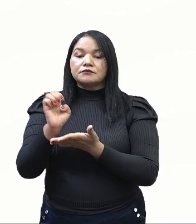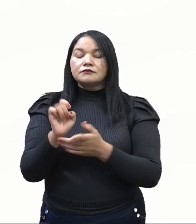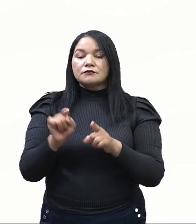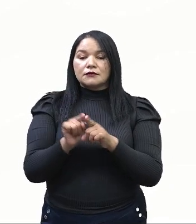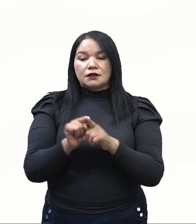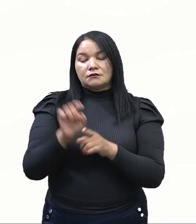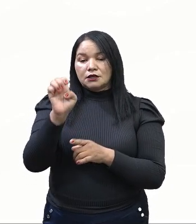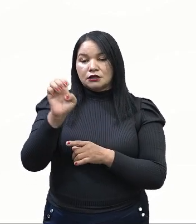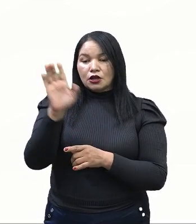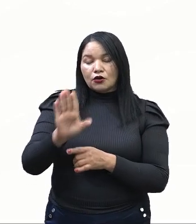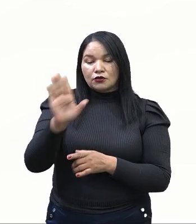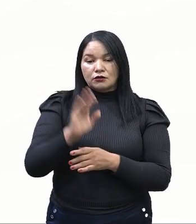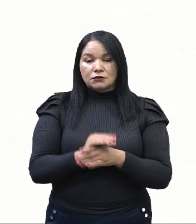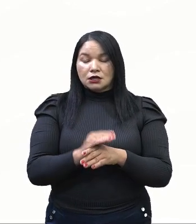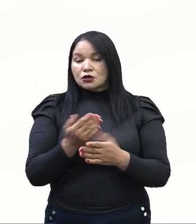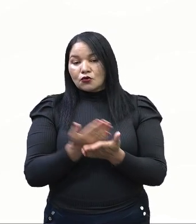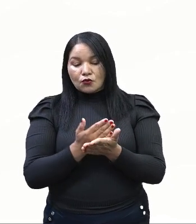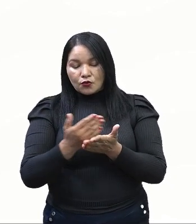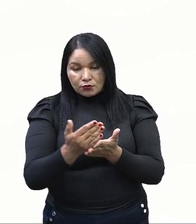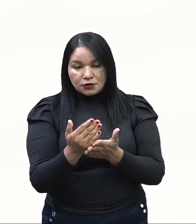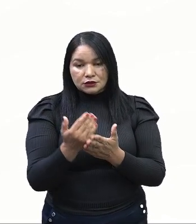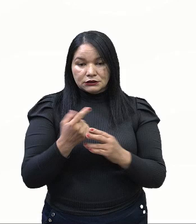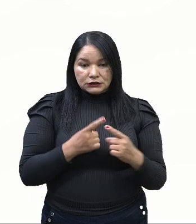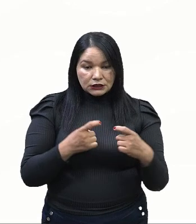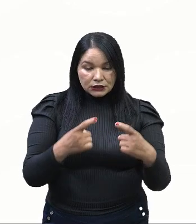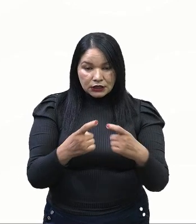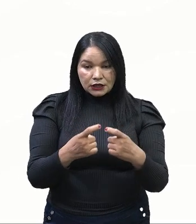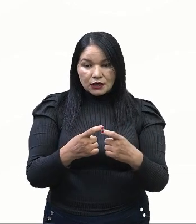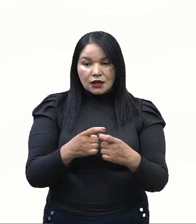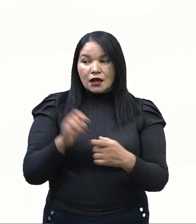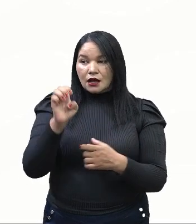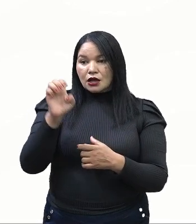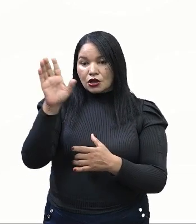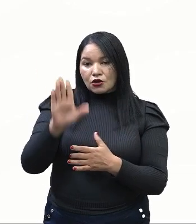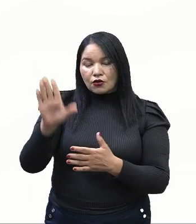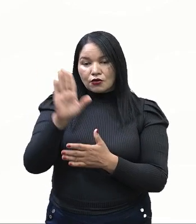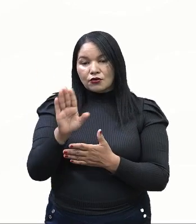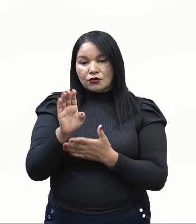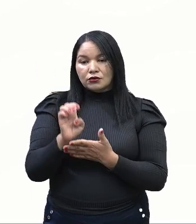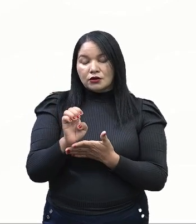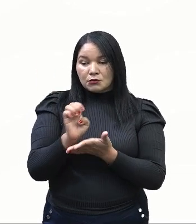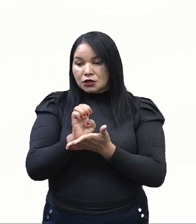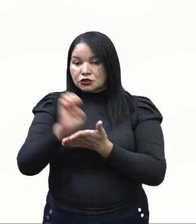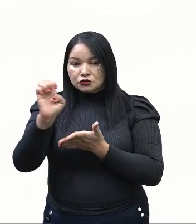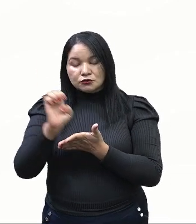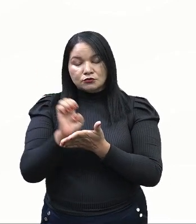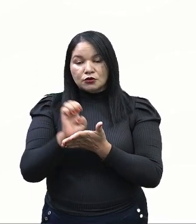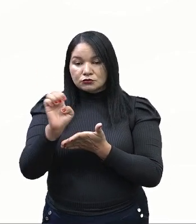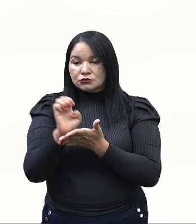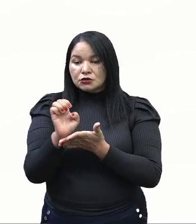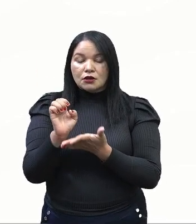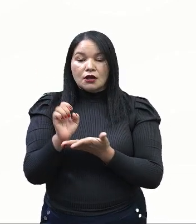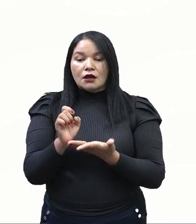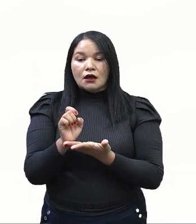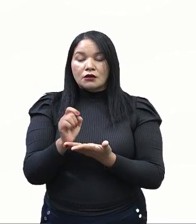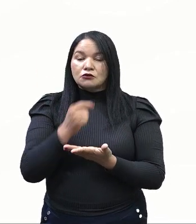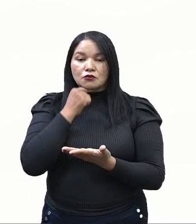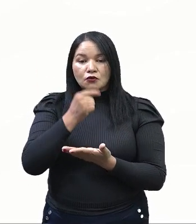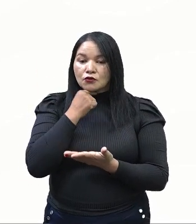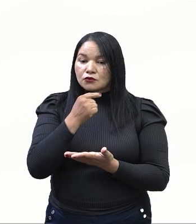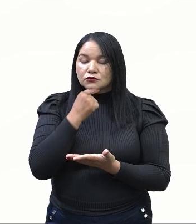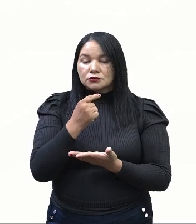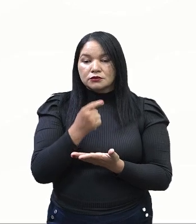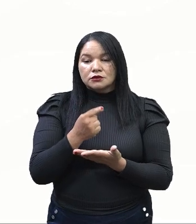como acontece a guerra, a Europa não teve condições de continuar exportando esses produtos. Então,